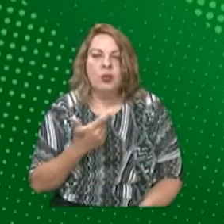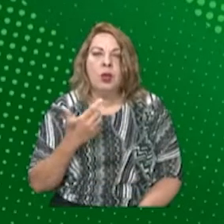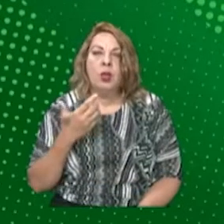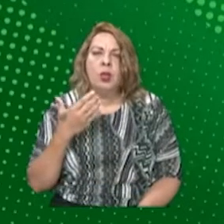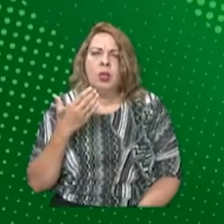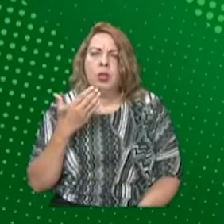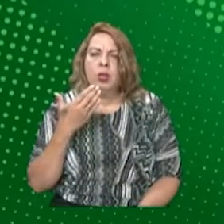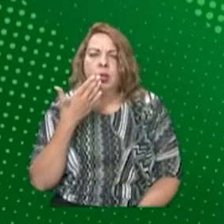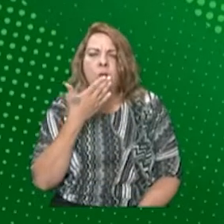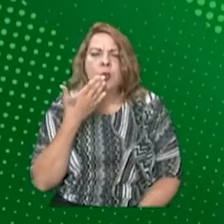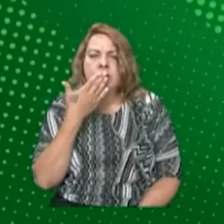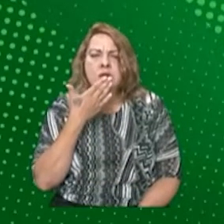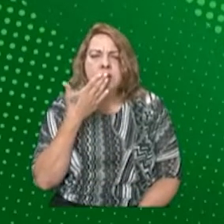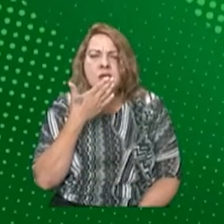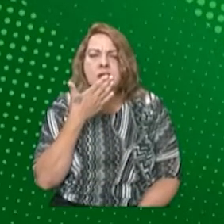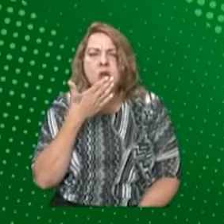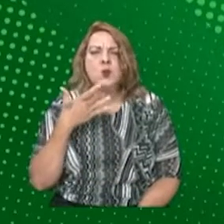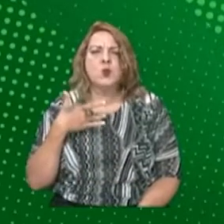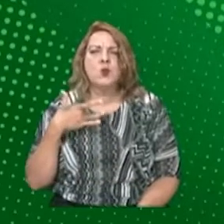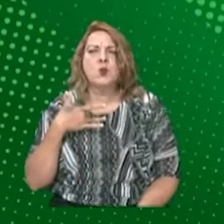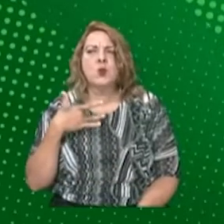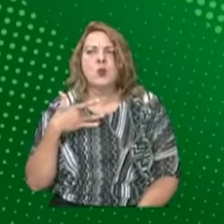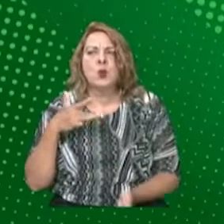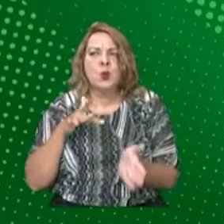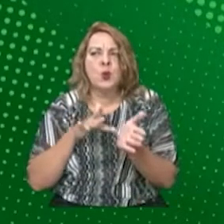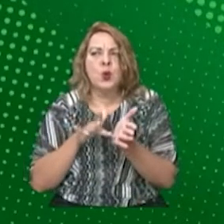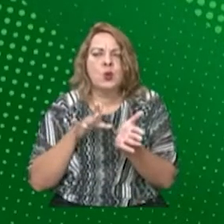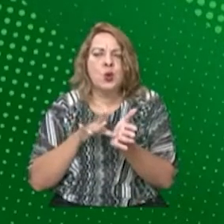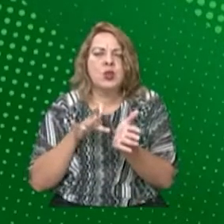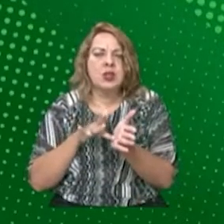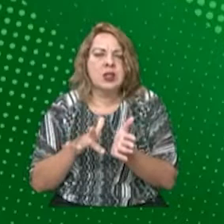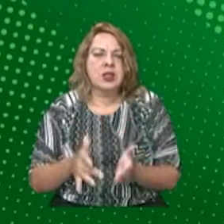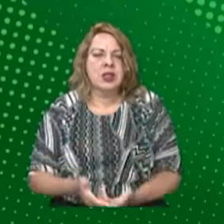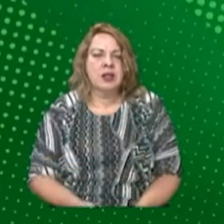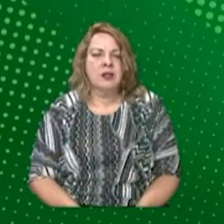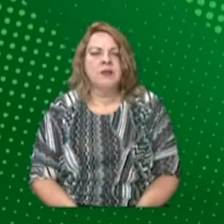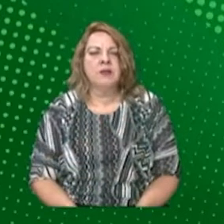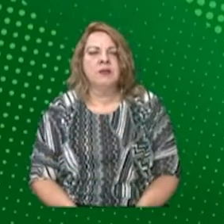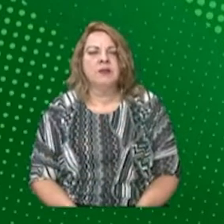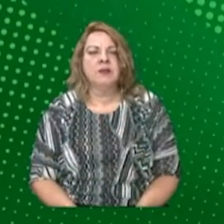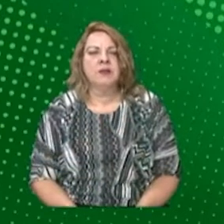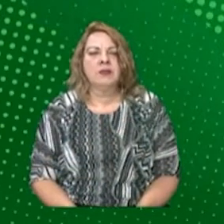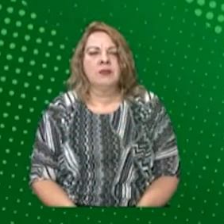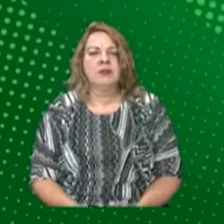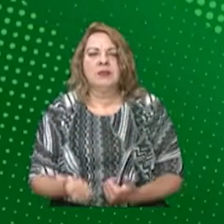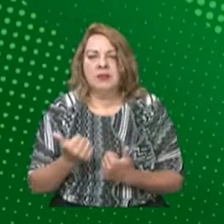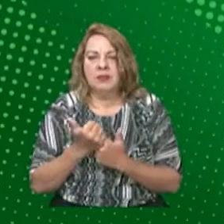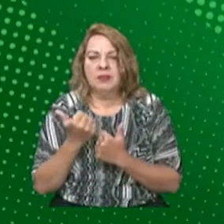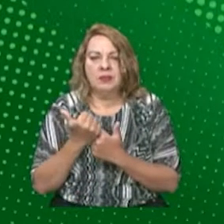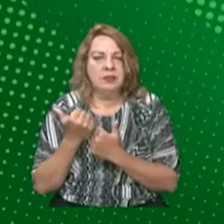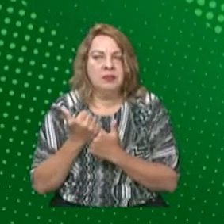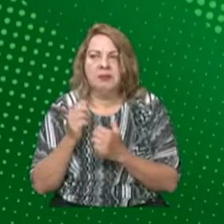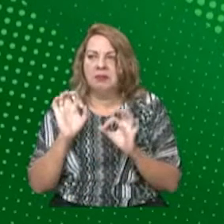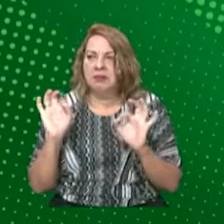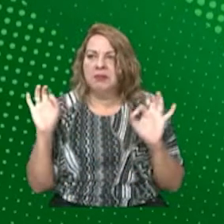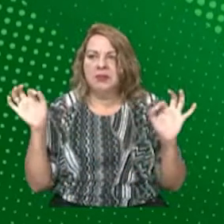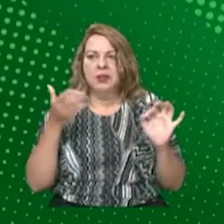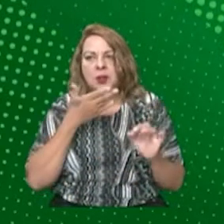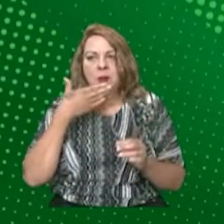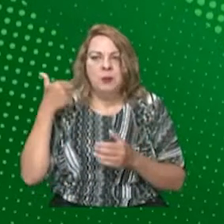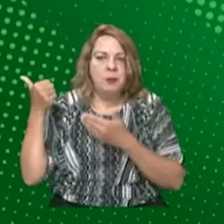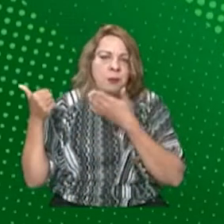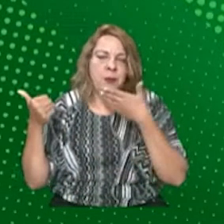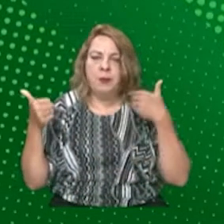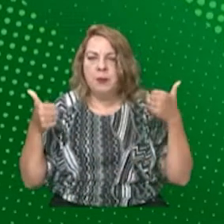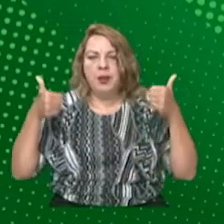gostosinha, minha gente. Regional Santos Dumont, olha aí. Nossos colaboradores e colaboradoras são os melhores